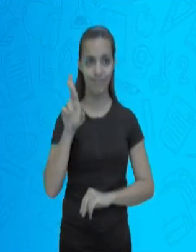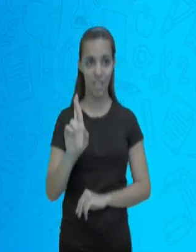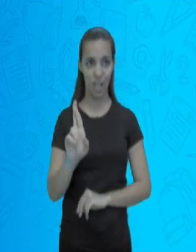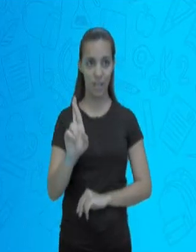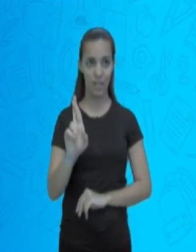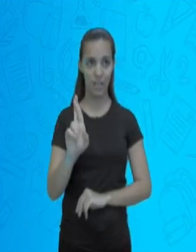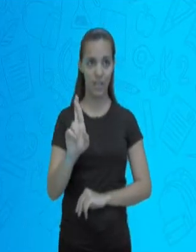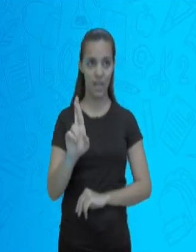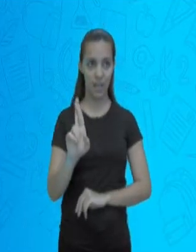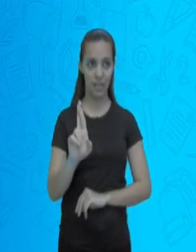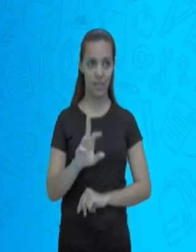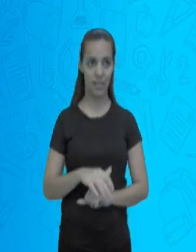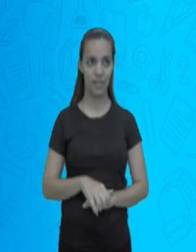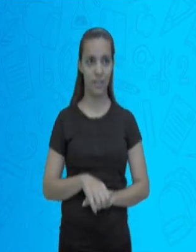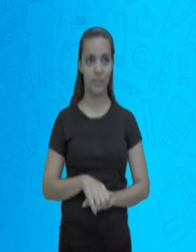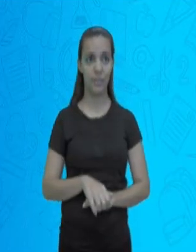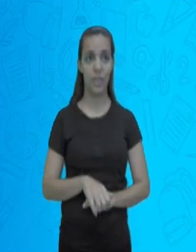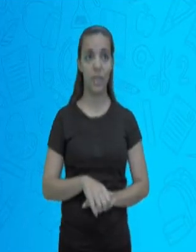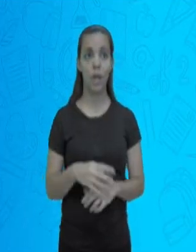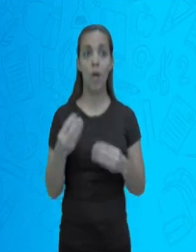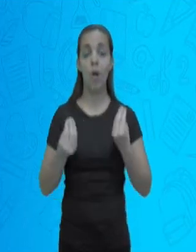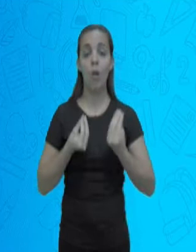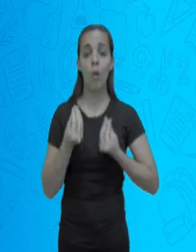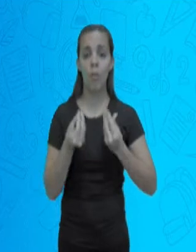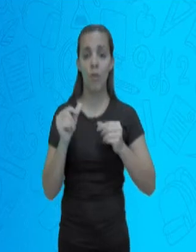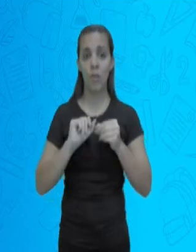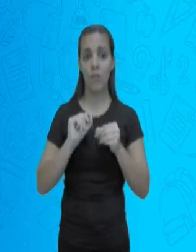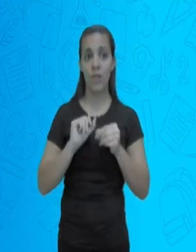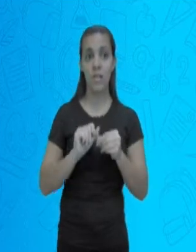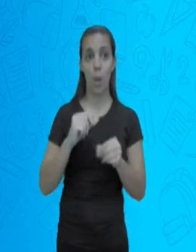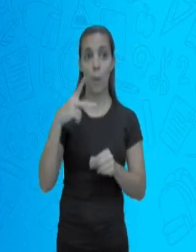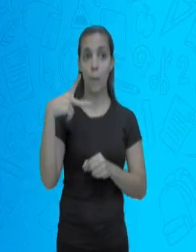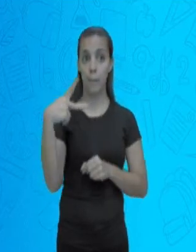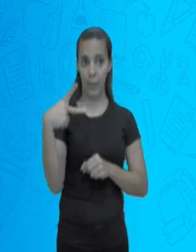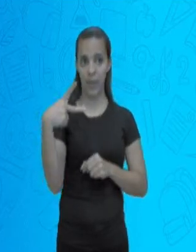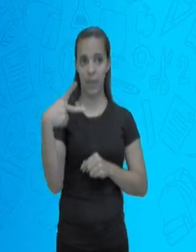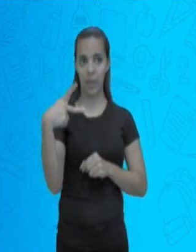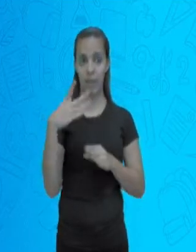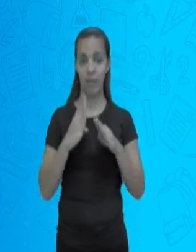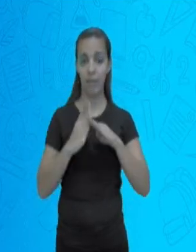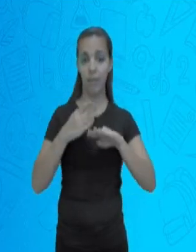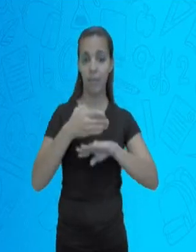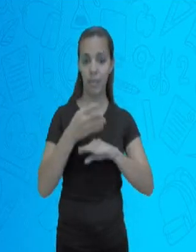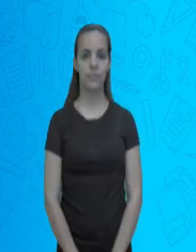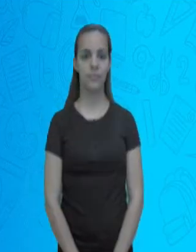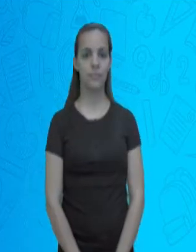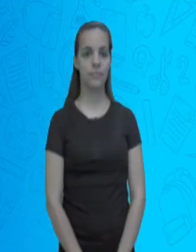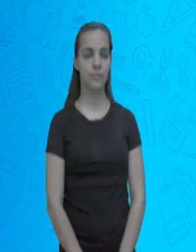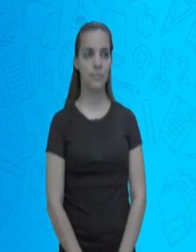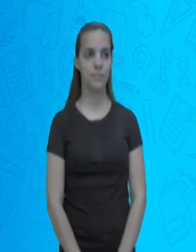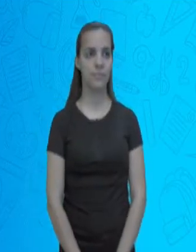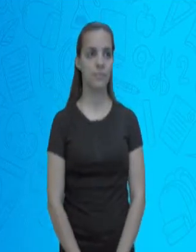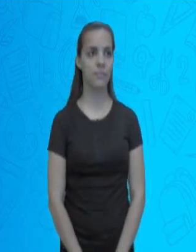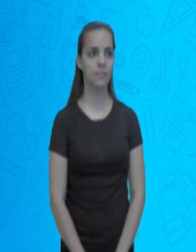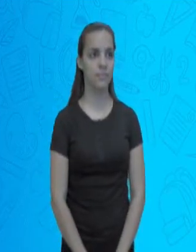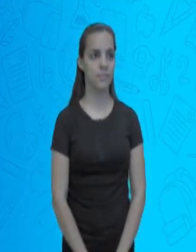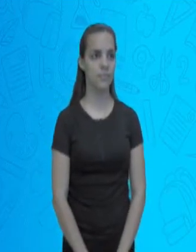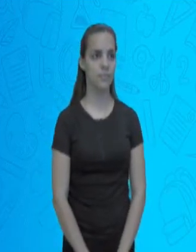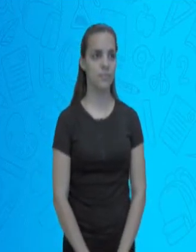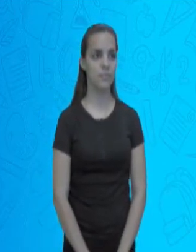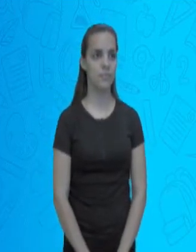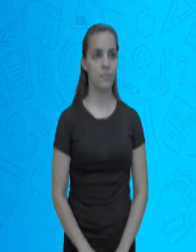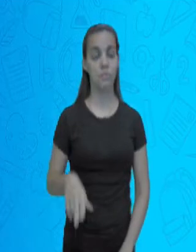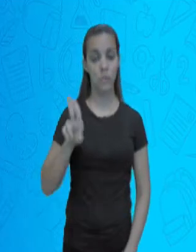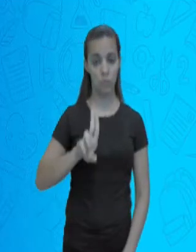faz parte da reta R. Como que eu vou fazer para traçar uma perpendicular? Então, eu vou utilizar